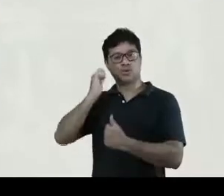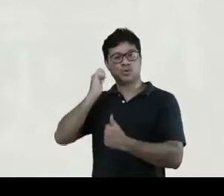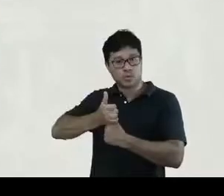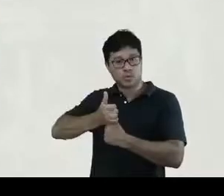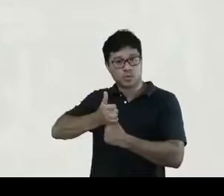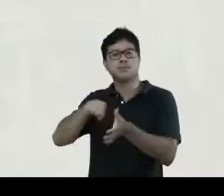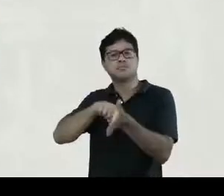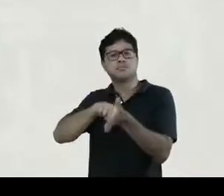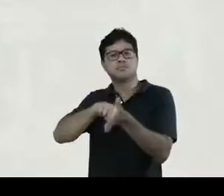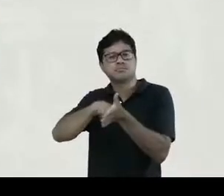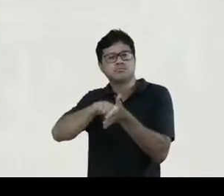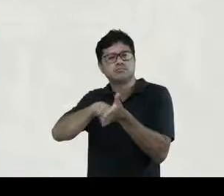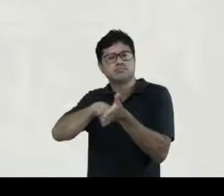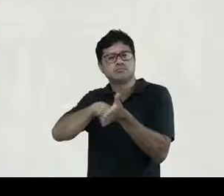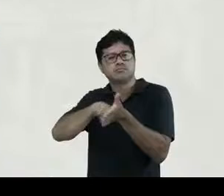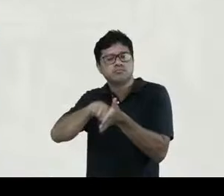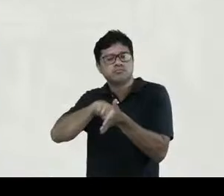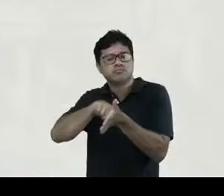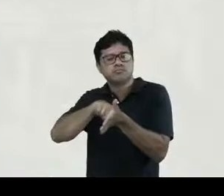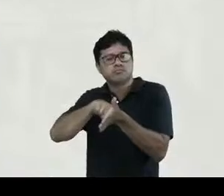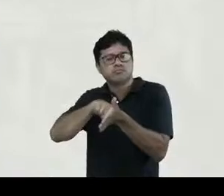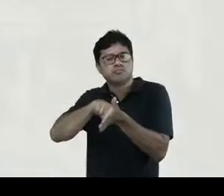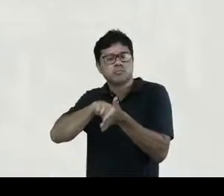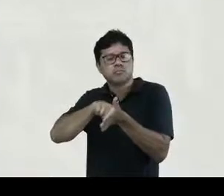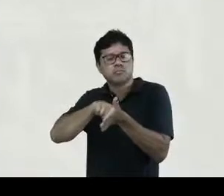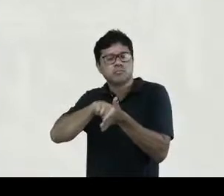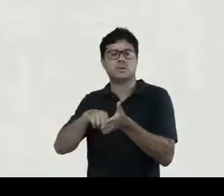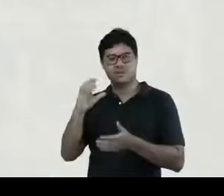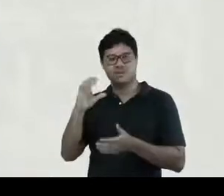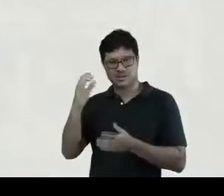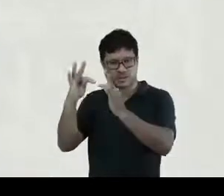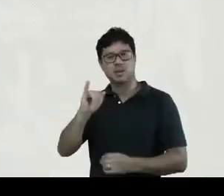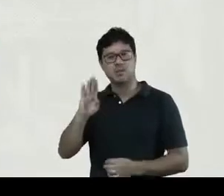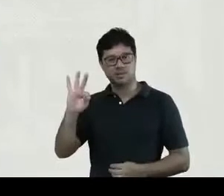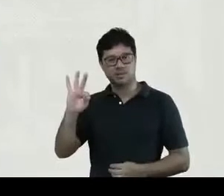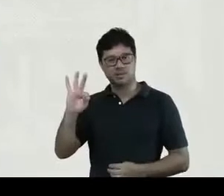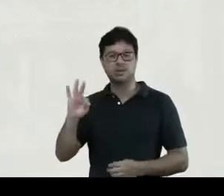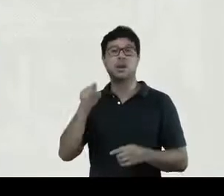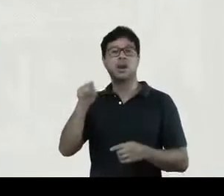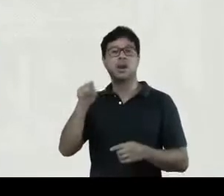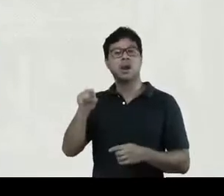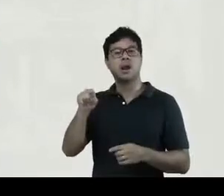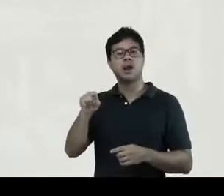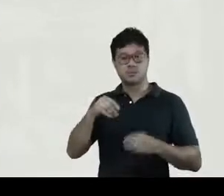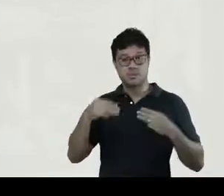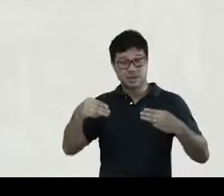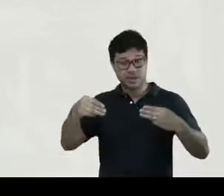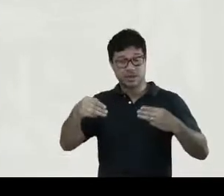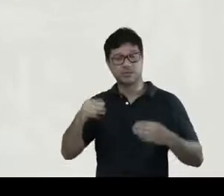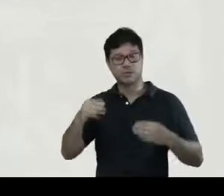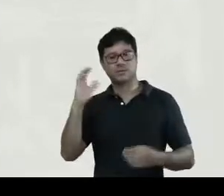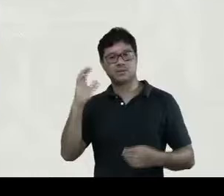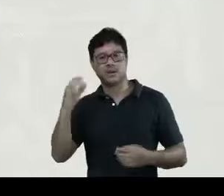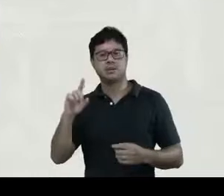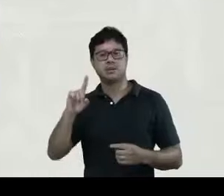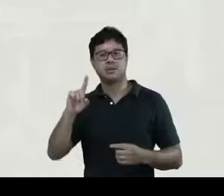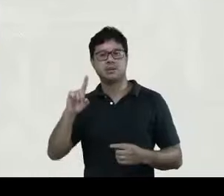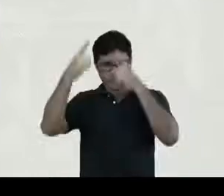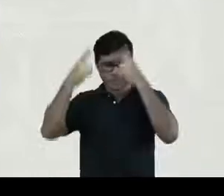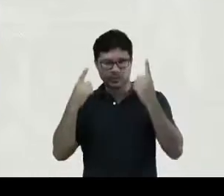de Informação em Ciência e Tecnologia, o IBICT, do Ministério da Ciência, Tecnologia, Inovação